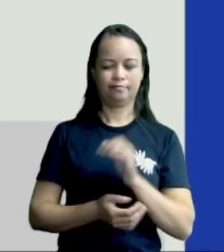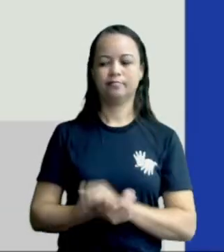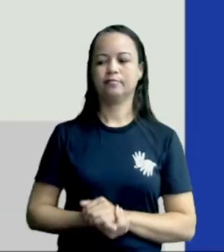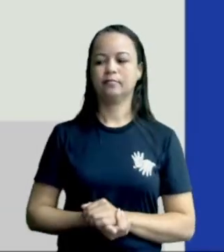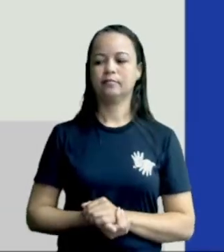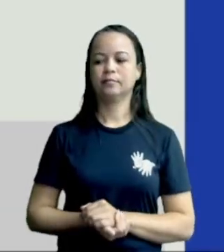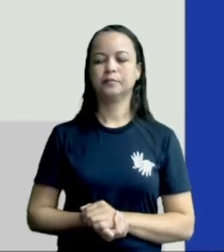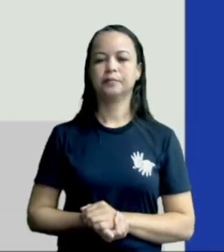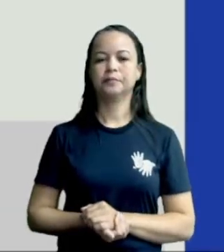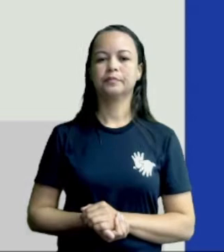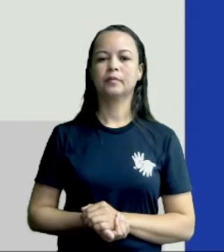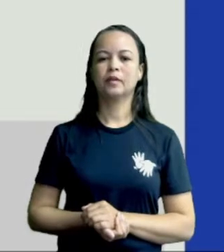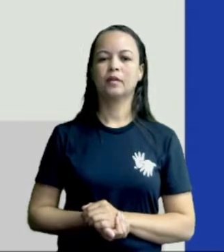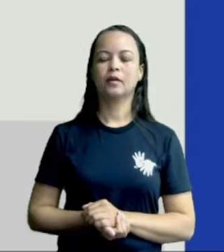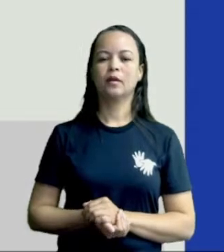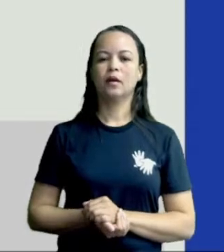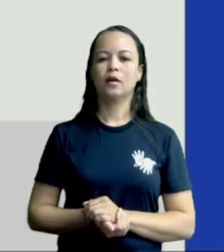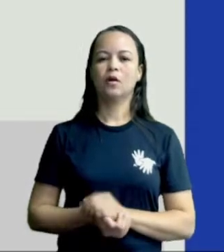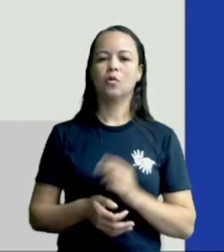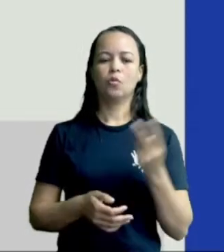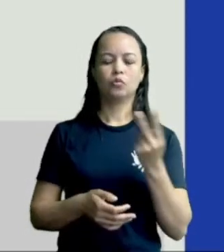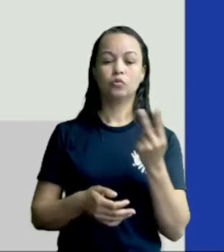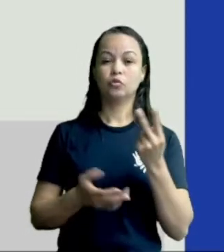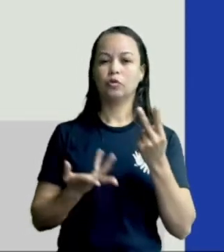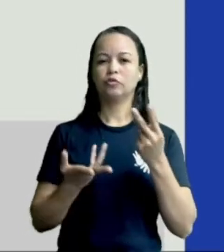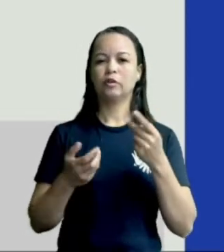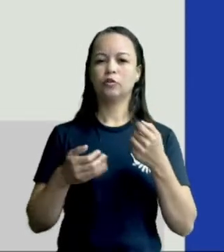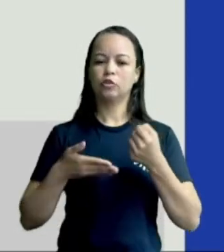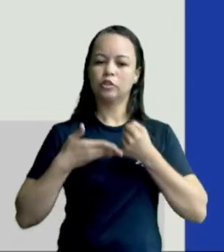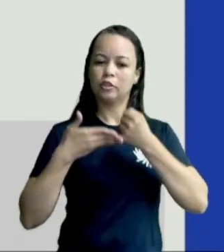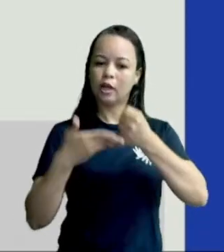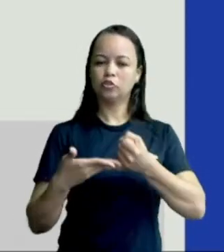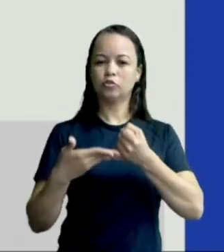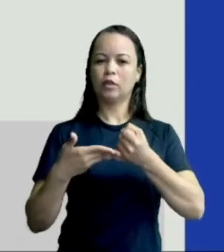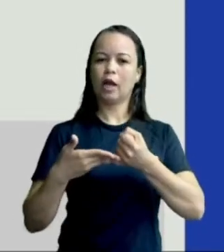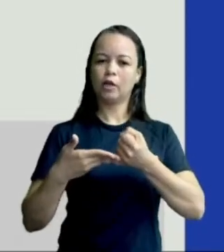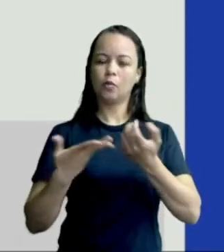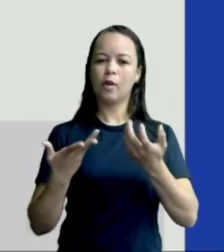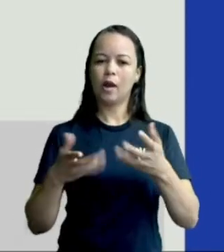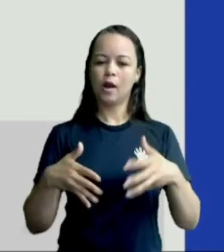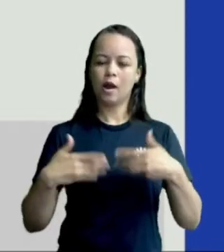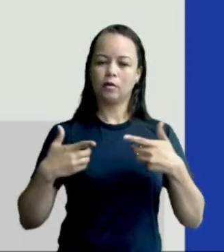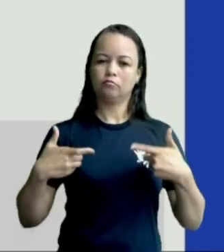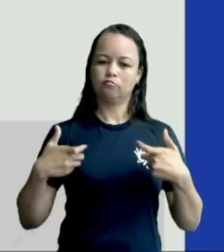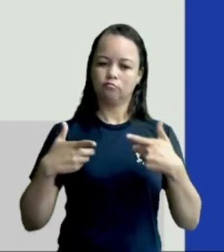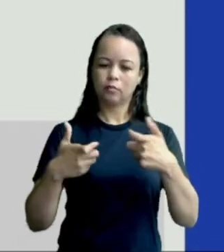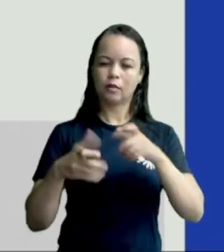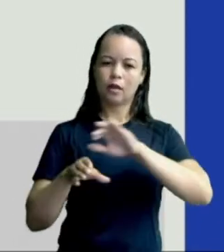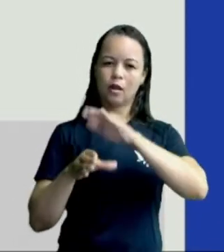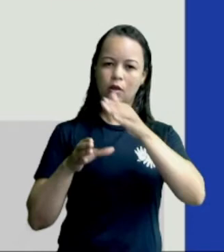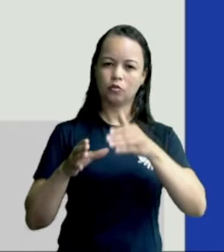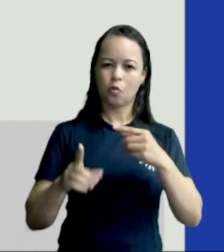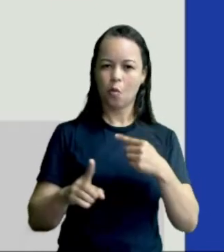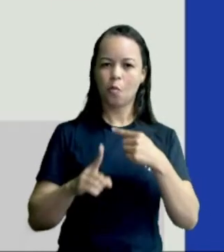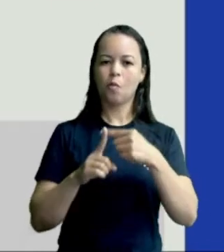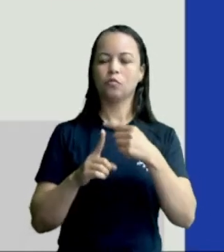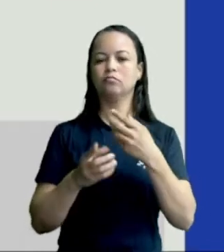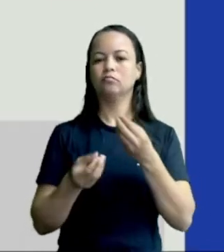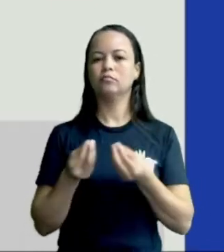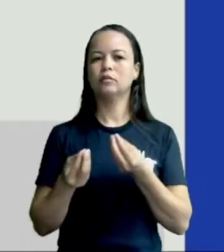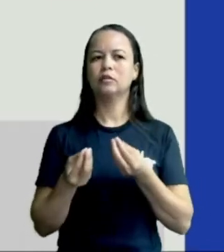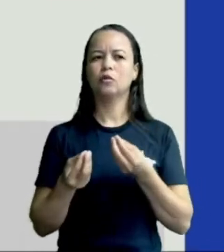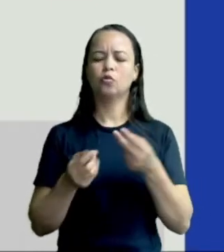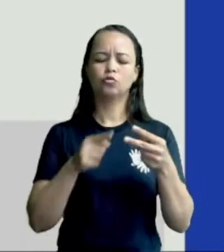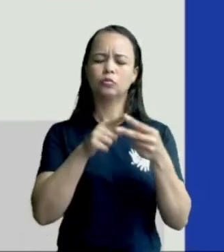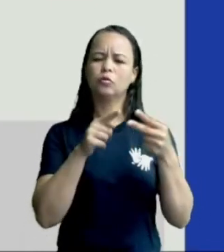da atividade. Quais os 2 fatores que contribuíram para a vitória na batalha no Monte das Tabocas? Quais foram os